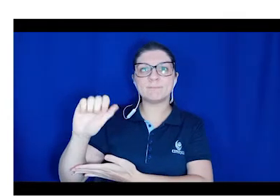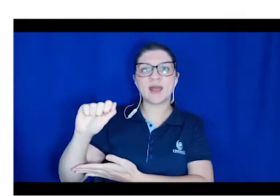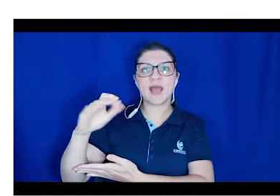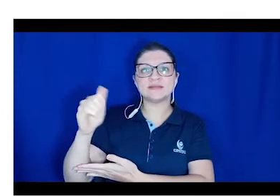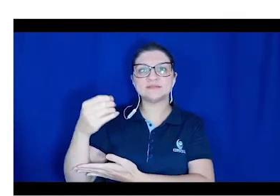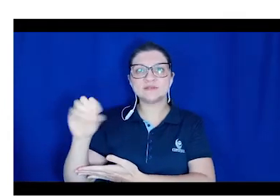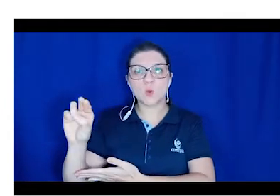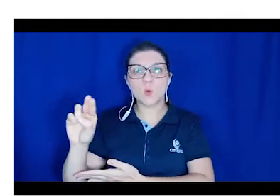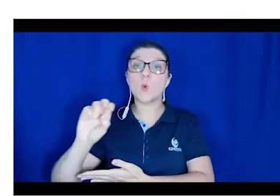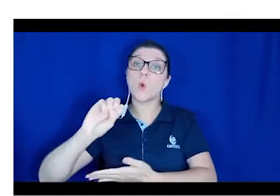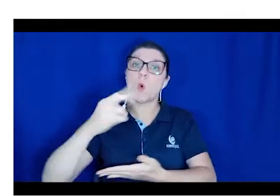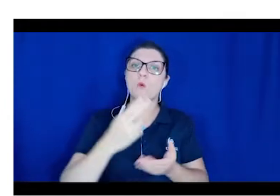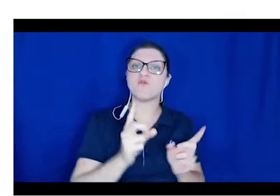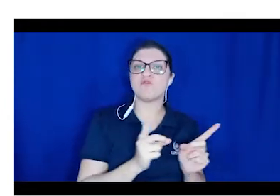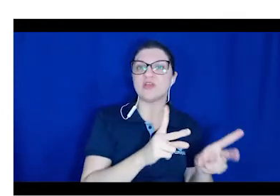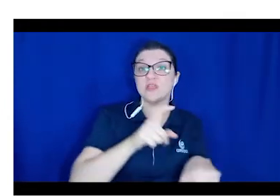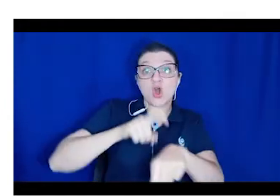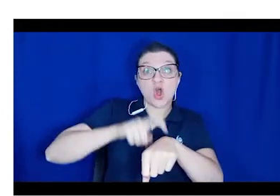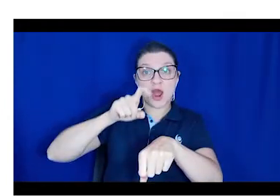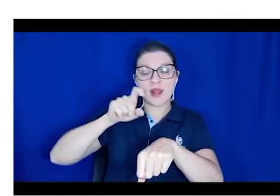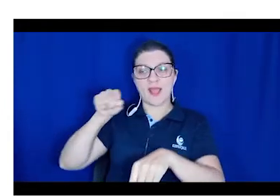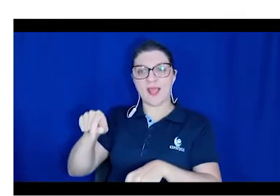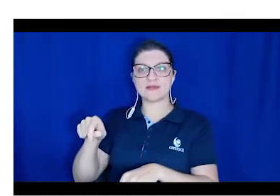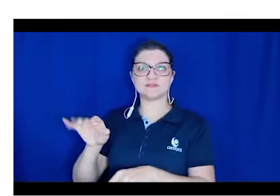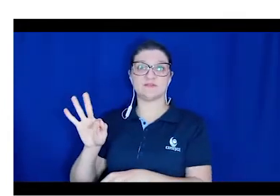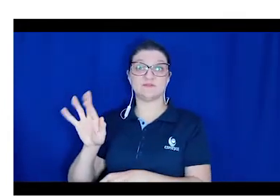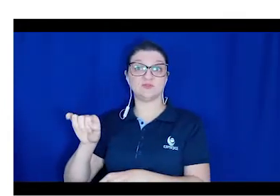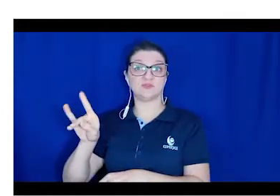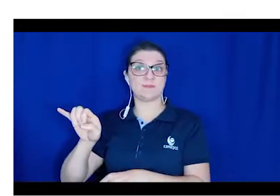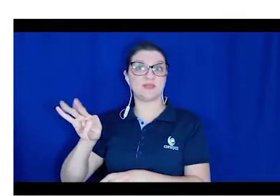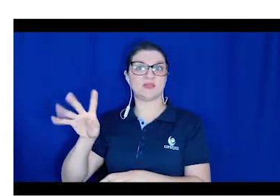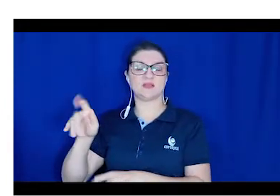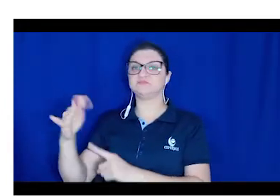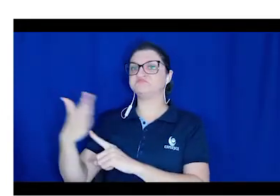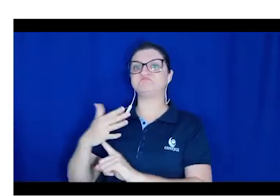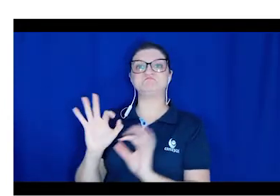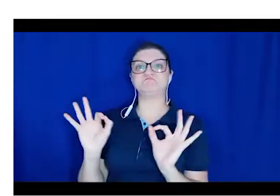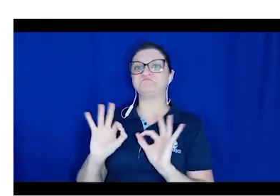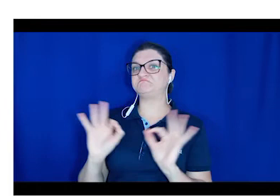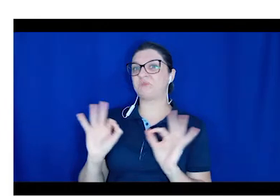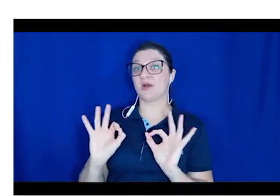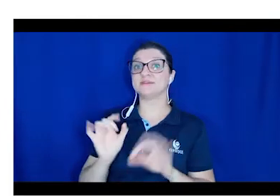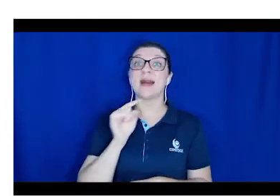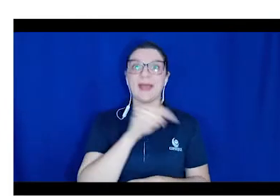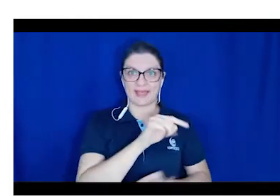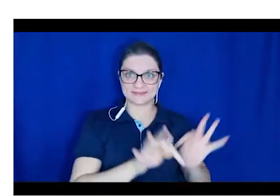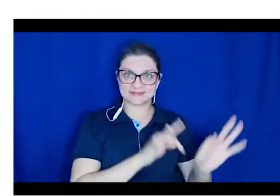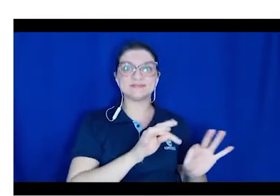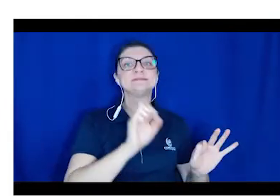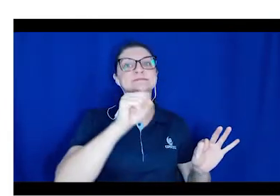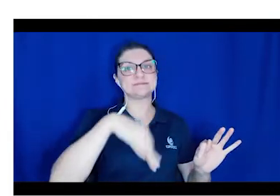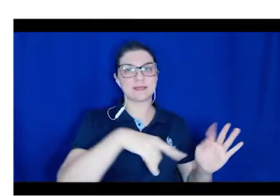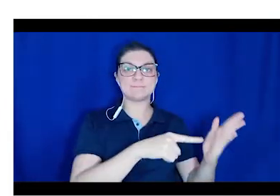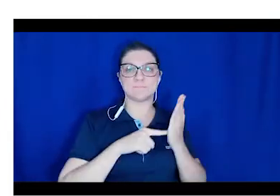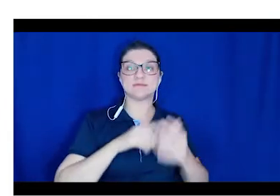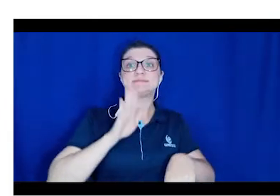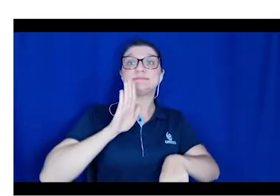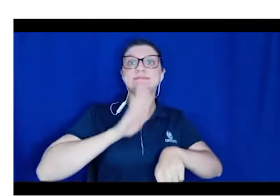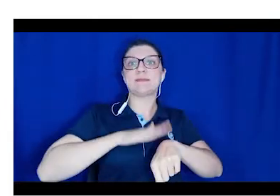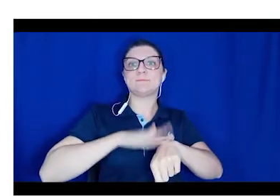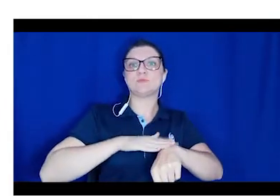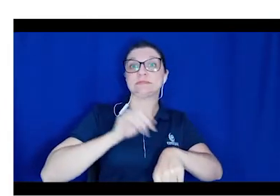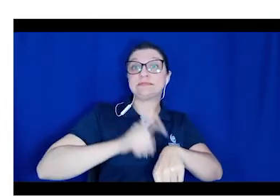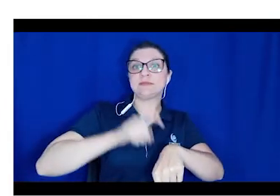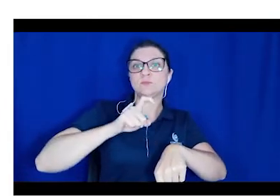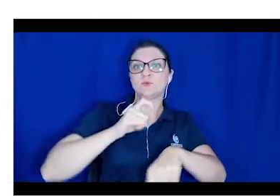nos traz esse ponto, mas a técnica nos traz. Então, nós podemos, como está na apresentação, estar perdendo dinheiro